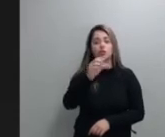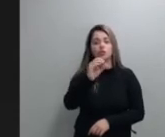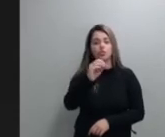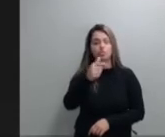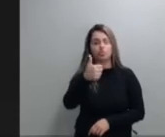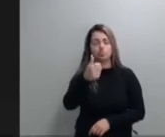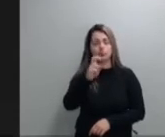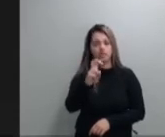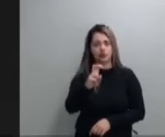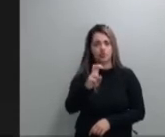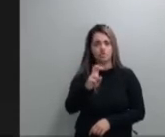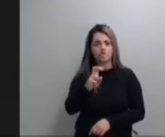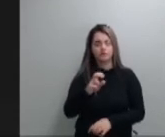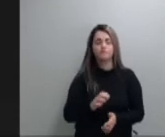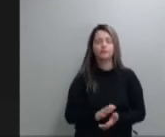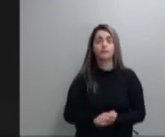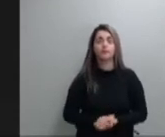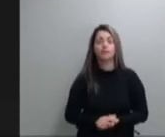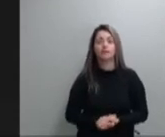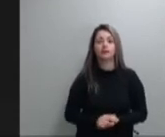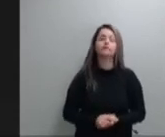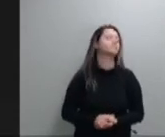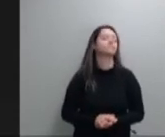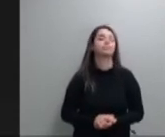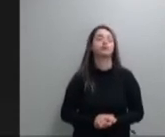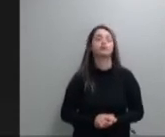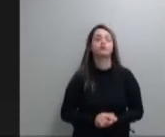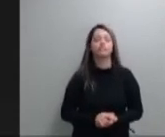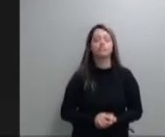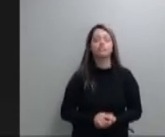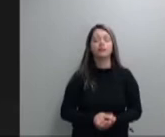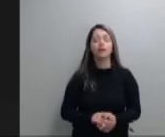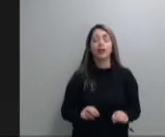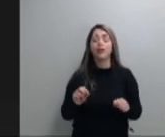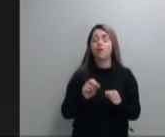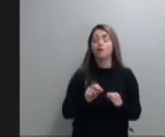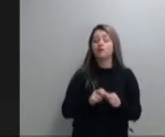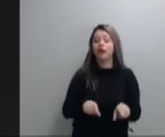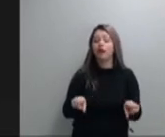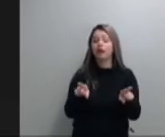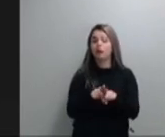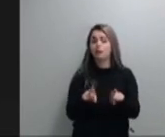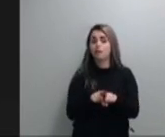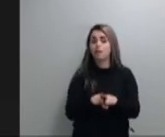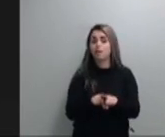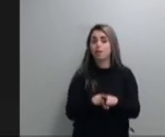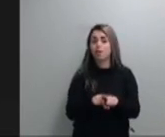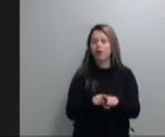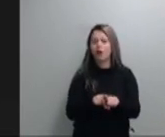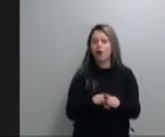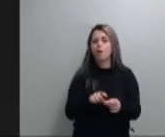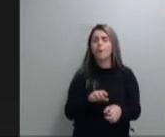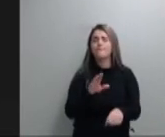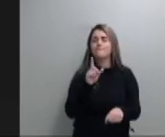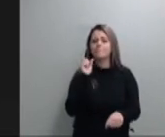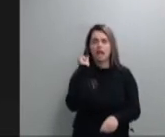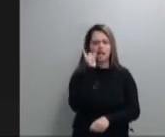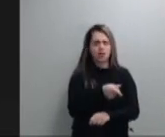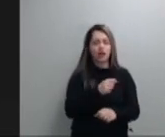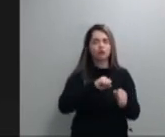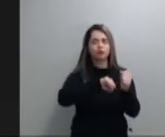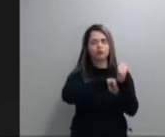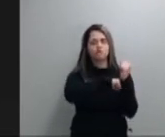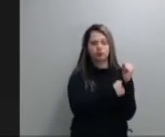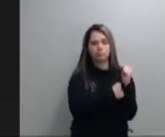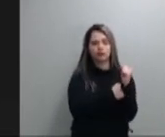impetração, desse recurso em mandato de segurança, e o critério quantitativo, porque naquela oportunidade a comissão do concurso